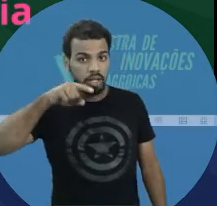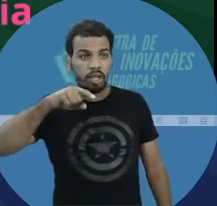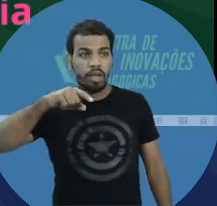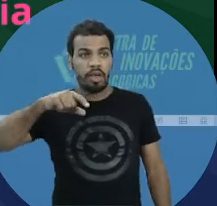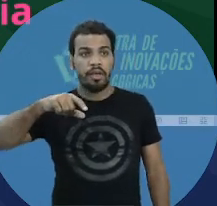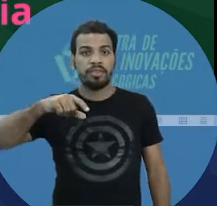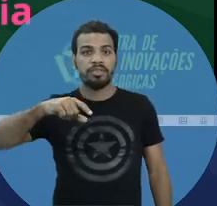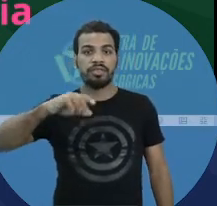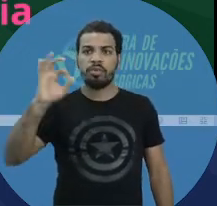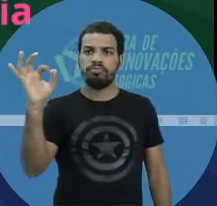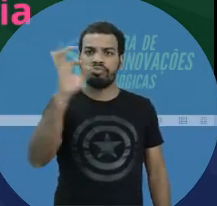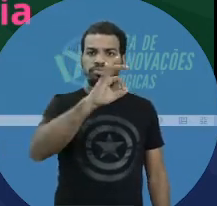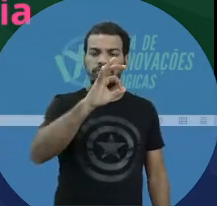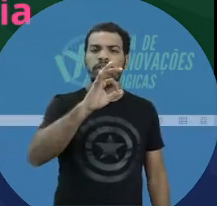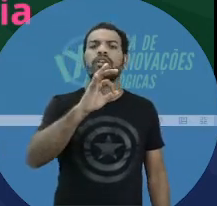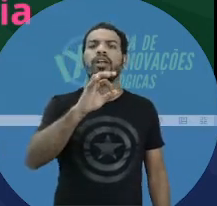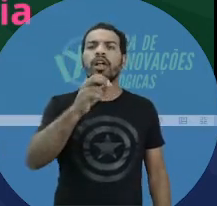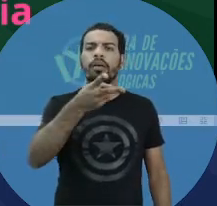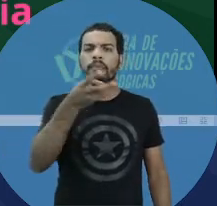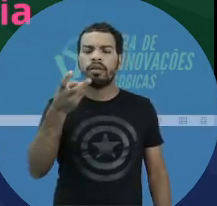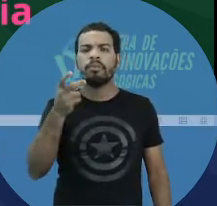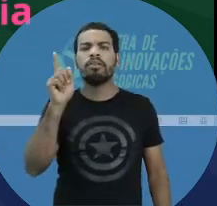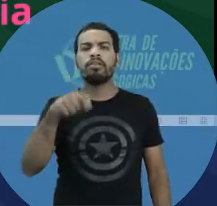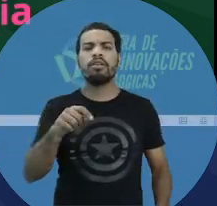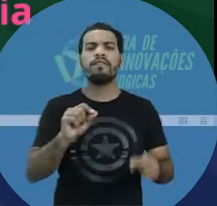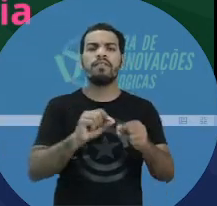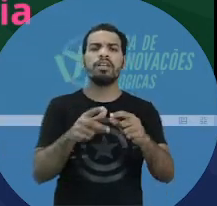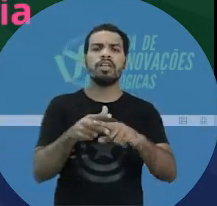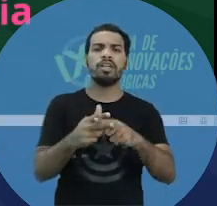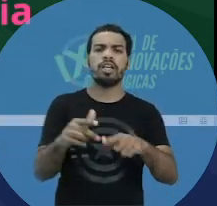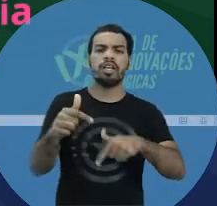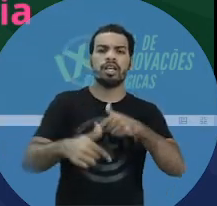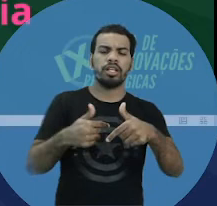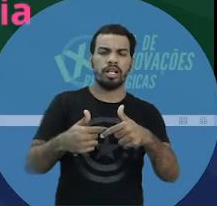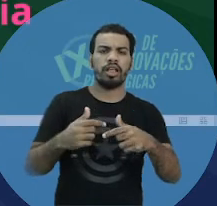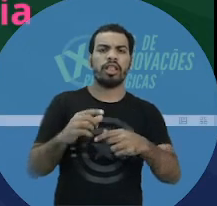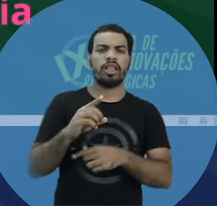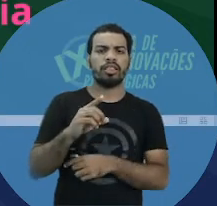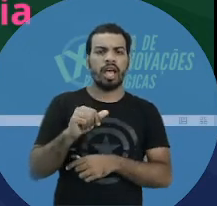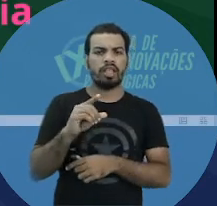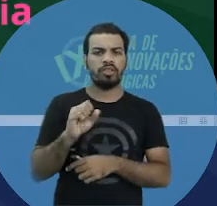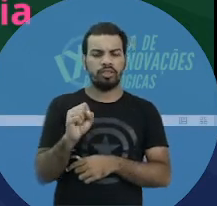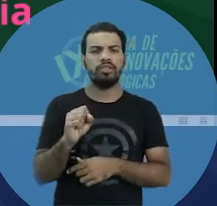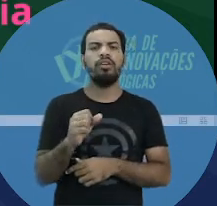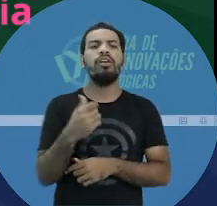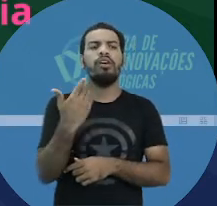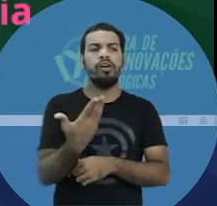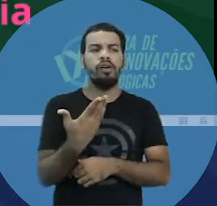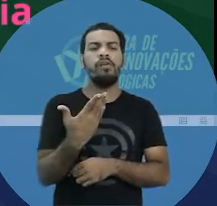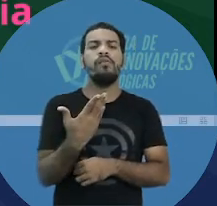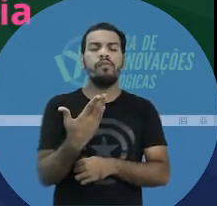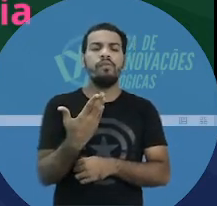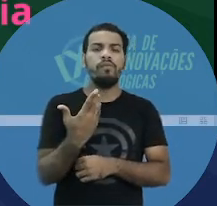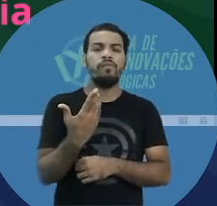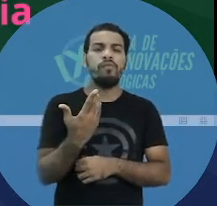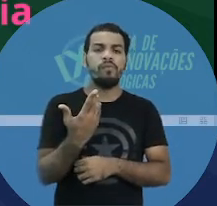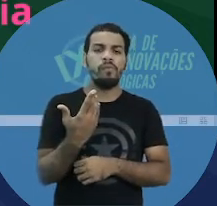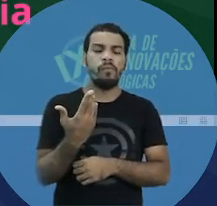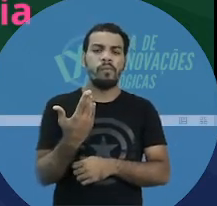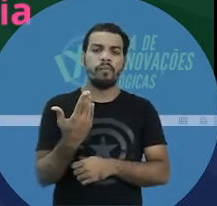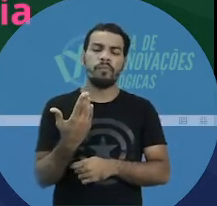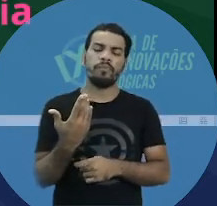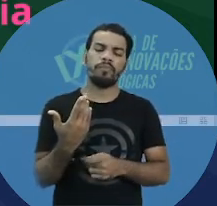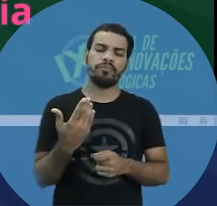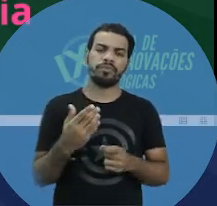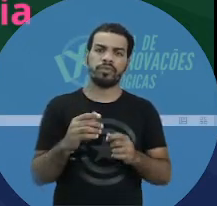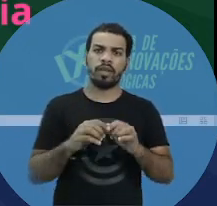Instagram, percebi que poderia ser uma ferramenta de obtenção desses dados. E aí fiz, né, formulamos